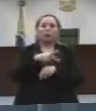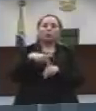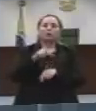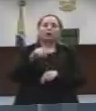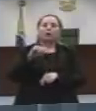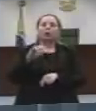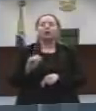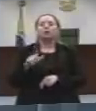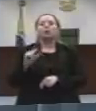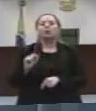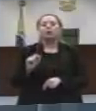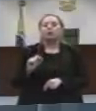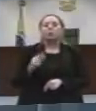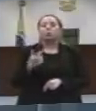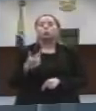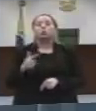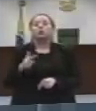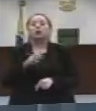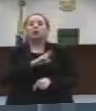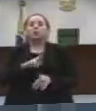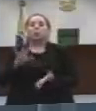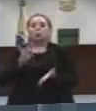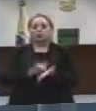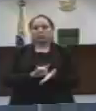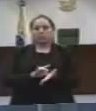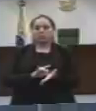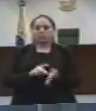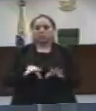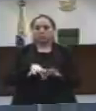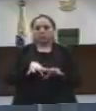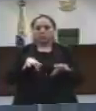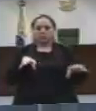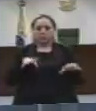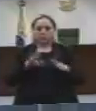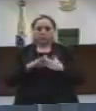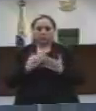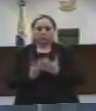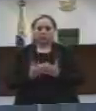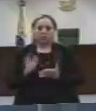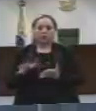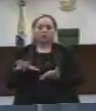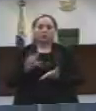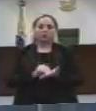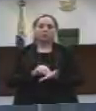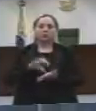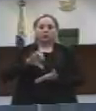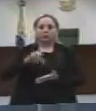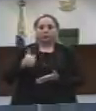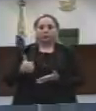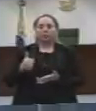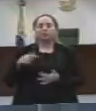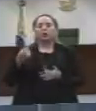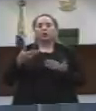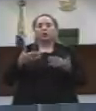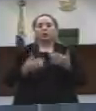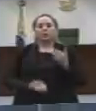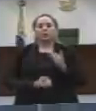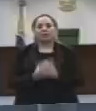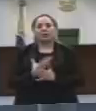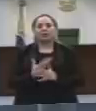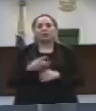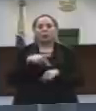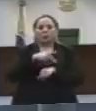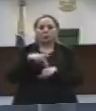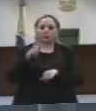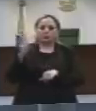é oficial a separação esse estado fincada em 91 Quando nasce a república brasileira dali em diante então tem